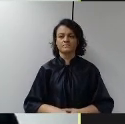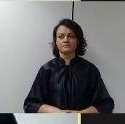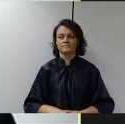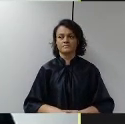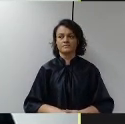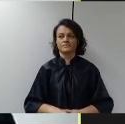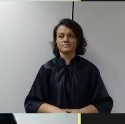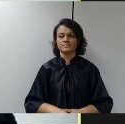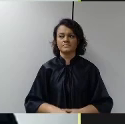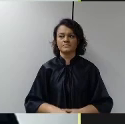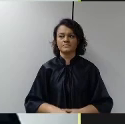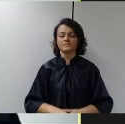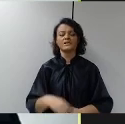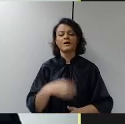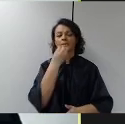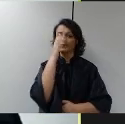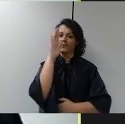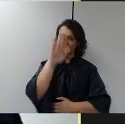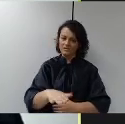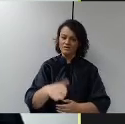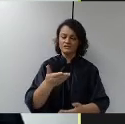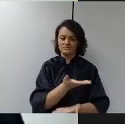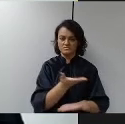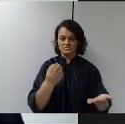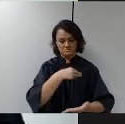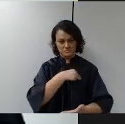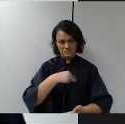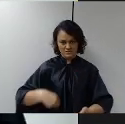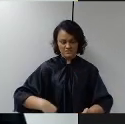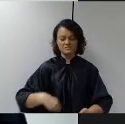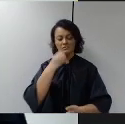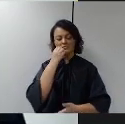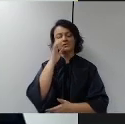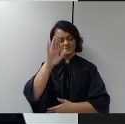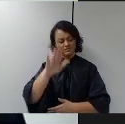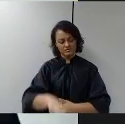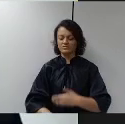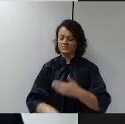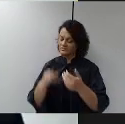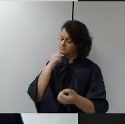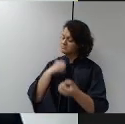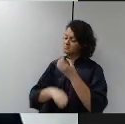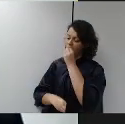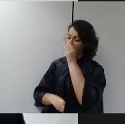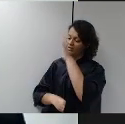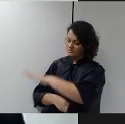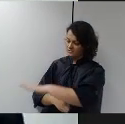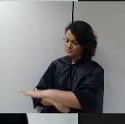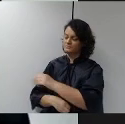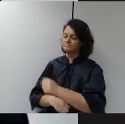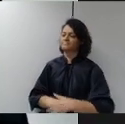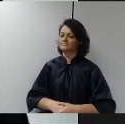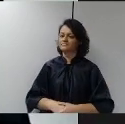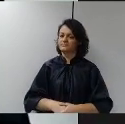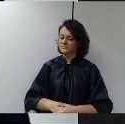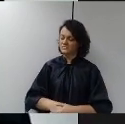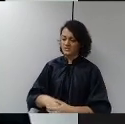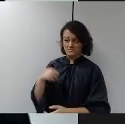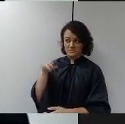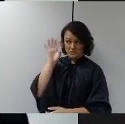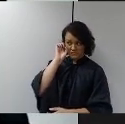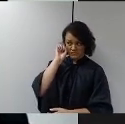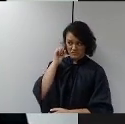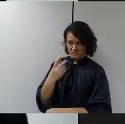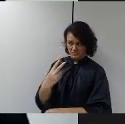Boa tarde, senhores ministros. Boa tarde, doutora Karina. Estamos vendo e ouvindo muito bem.